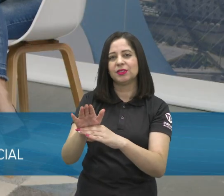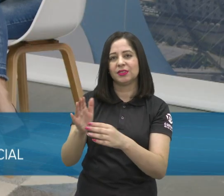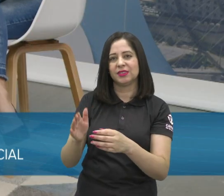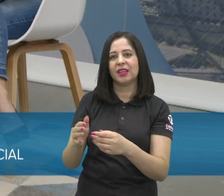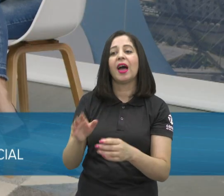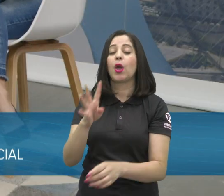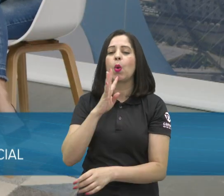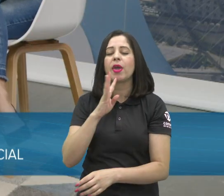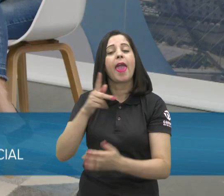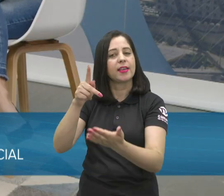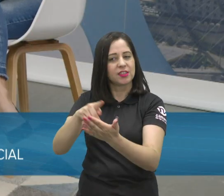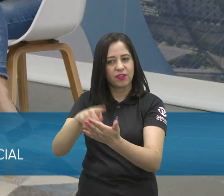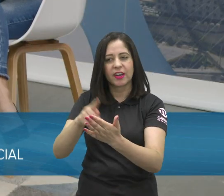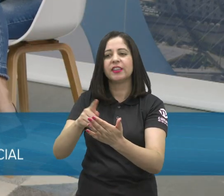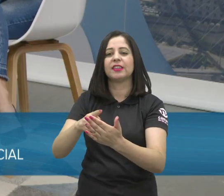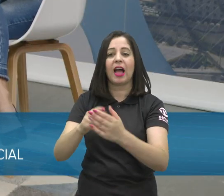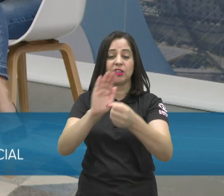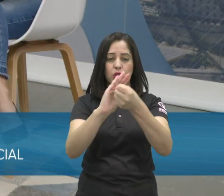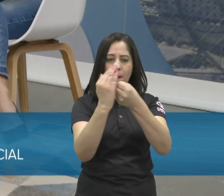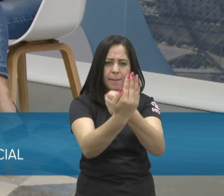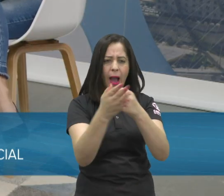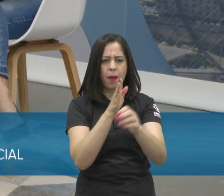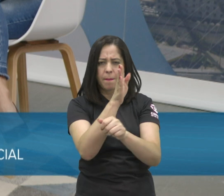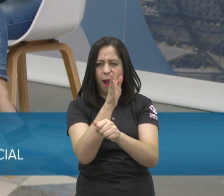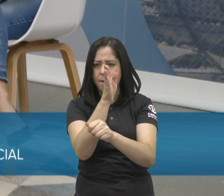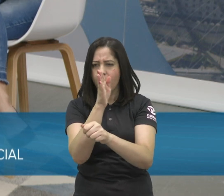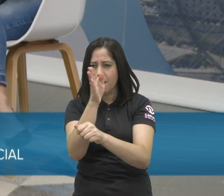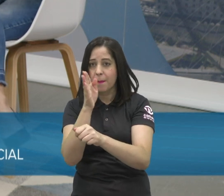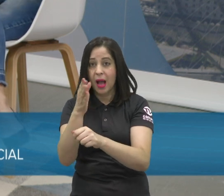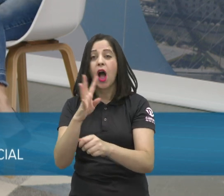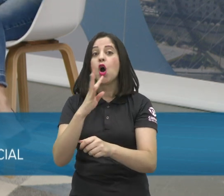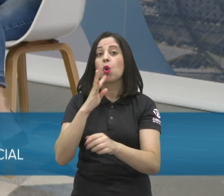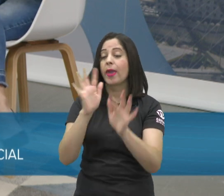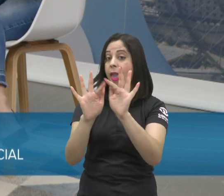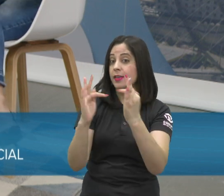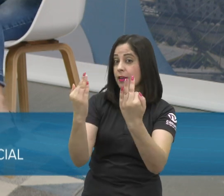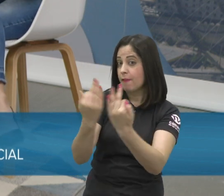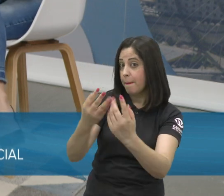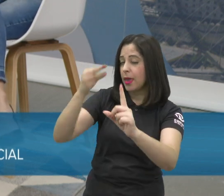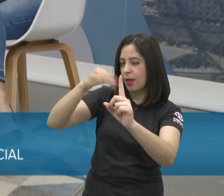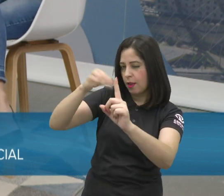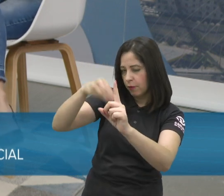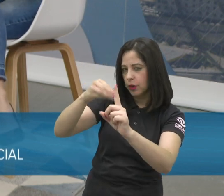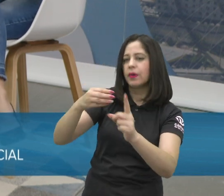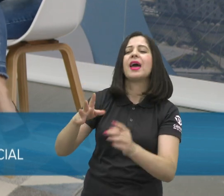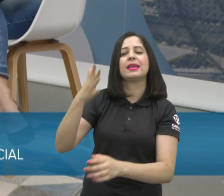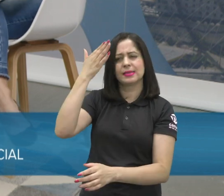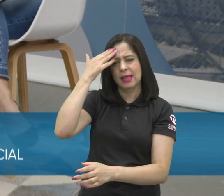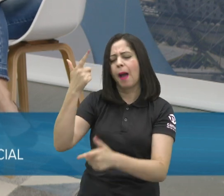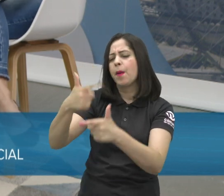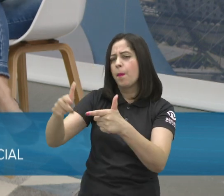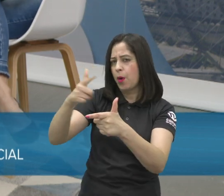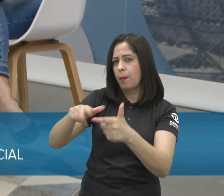conhece determinados bairros, as dificuldades, as vulnerabilidades, a origem do problema, a né, origem, então porque é difícil ali